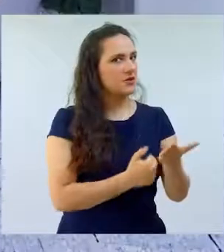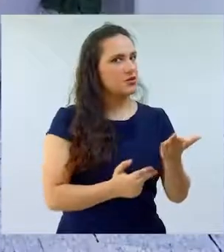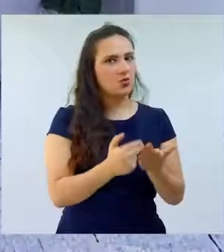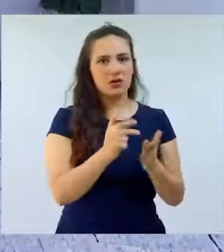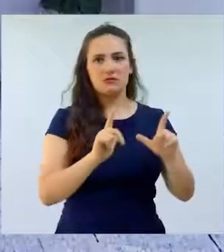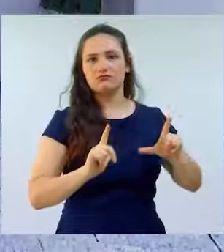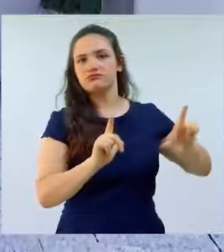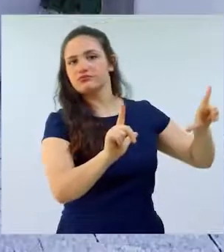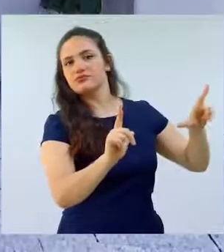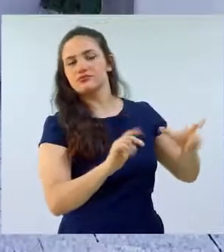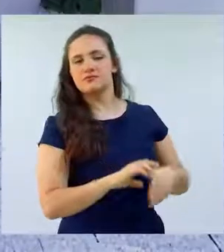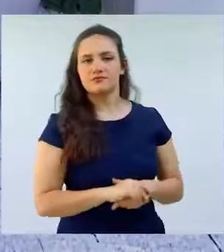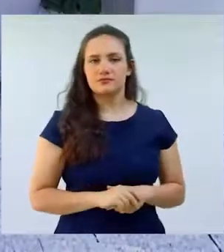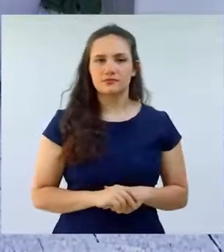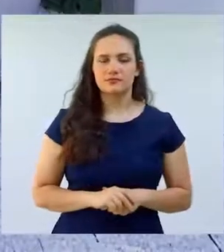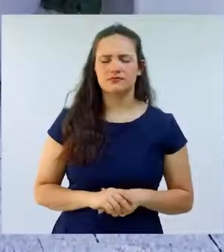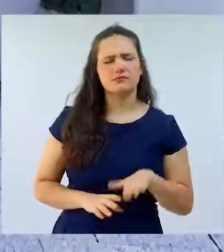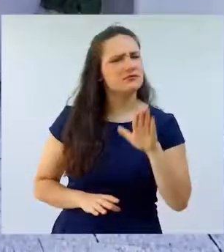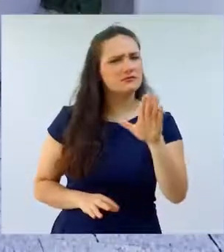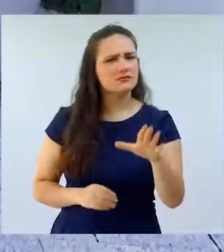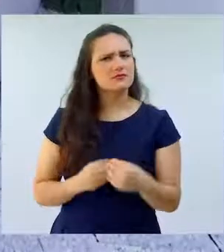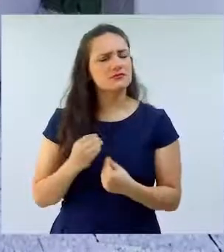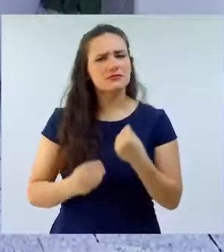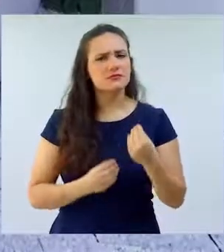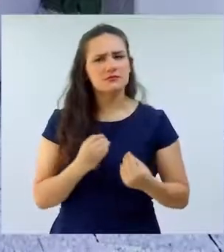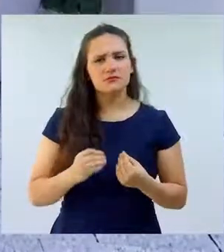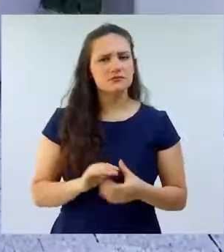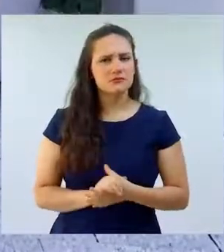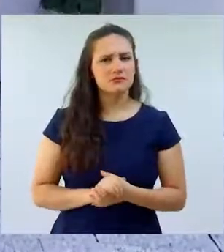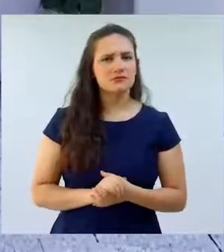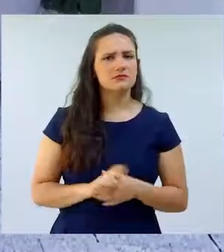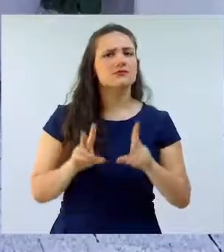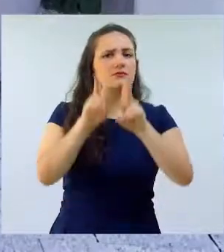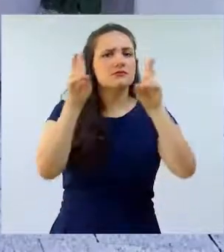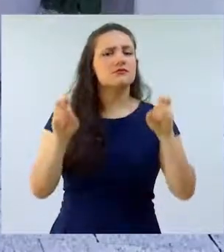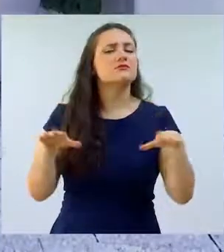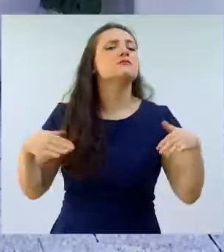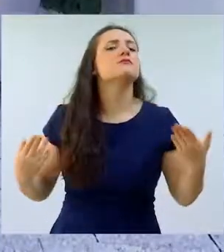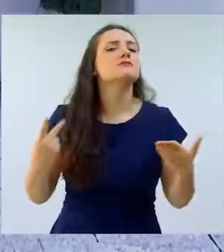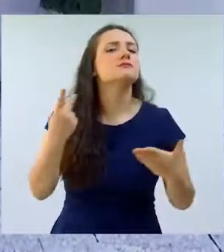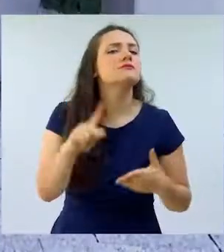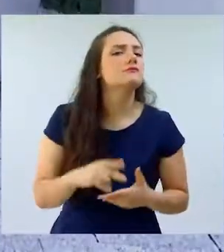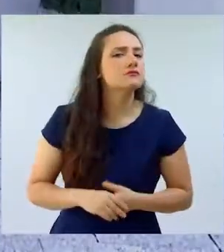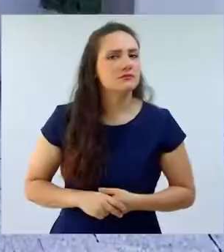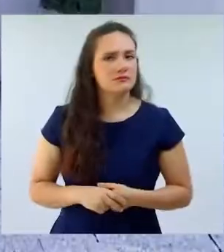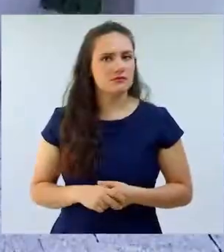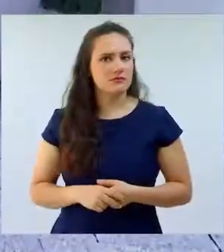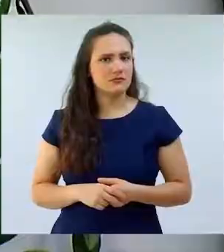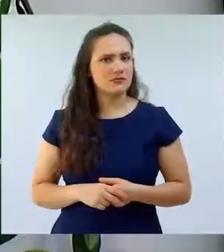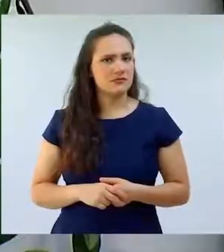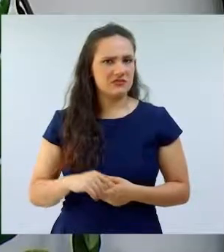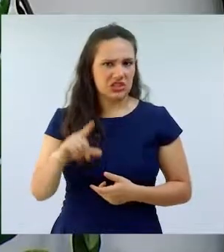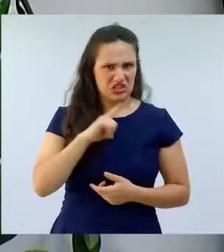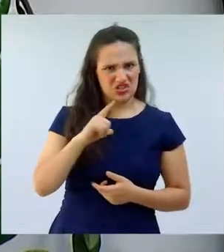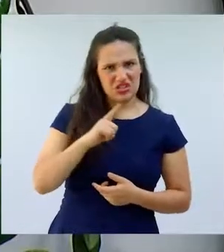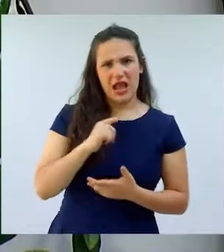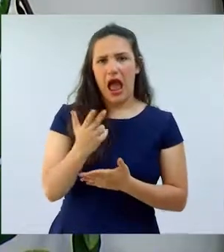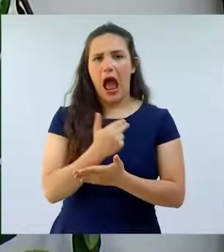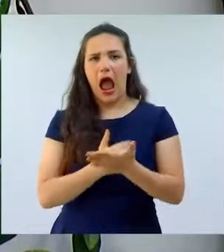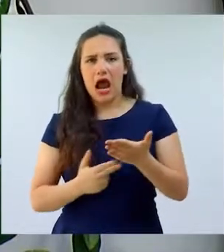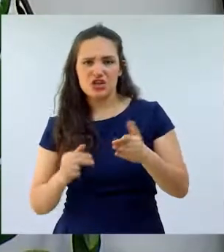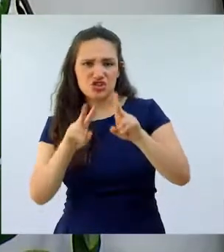E na pintura, que fase que é essa aí que você... que você eram os seus temas? Qual que era na pintura? Tinha assim,